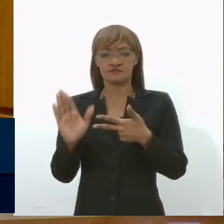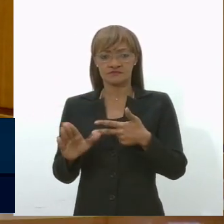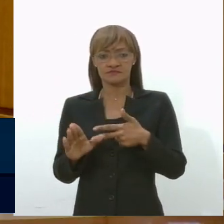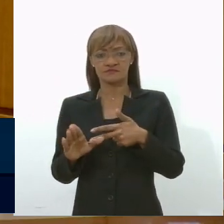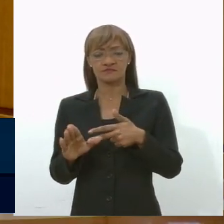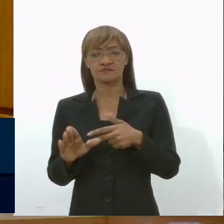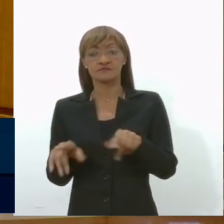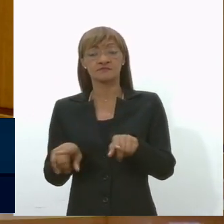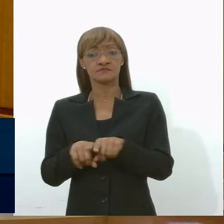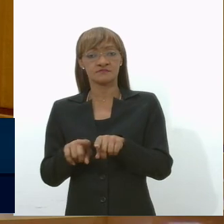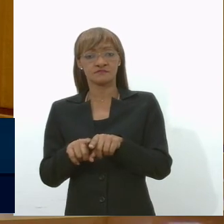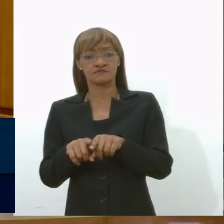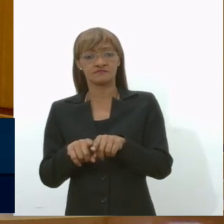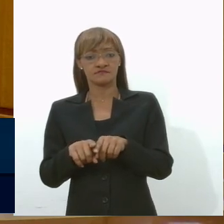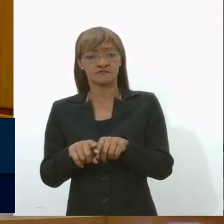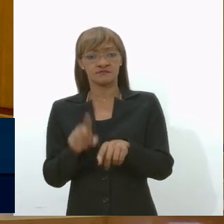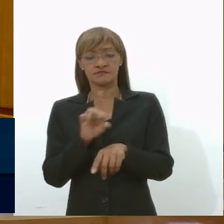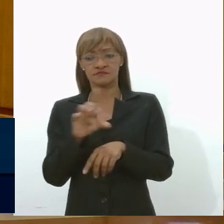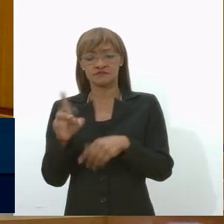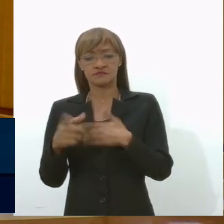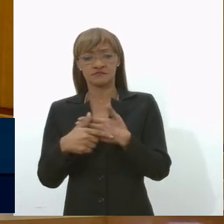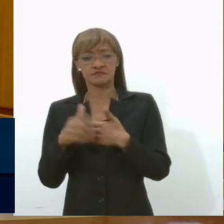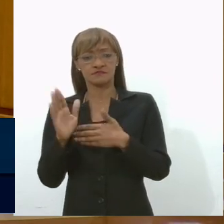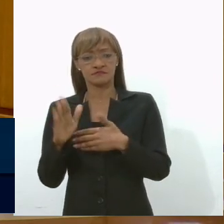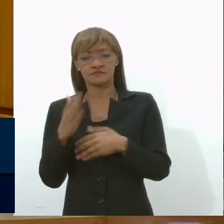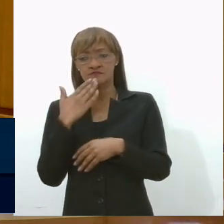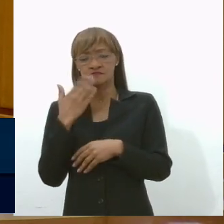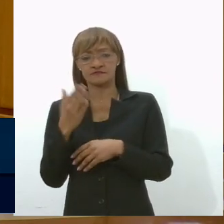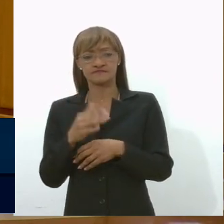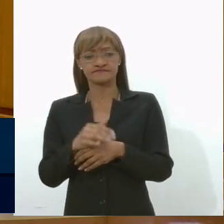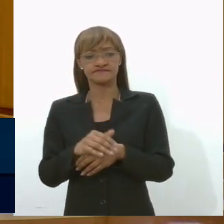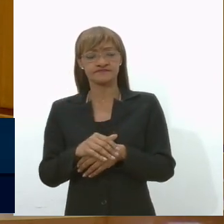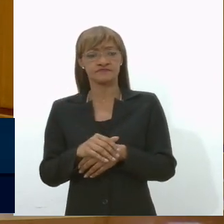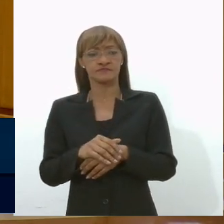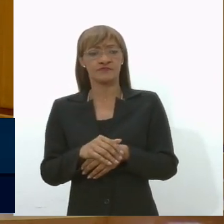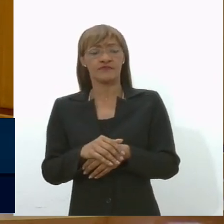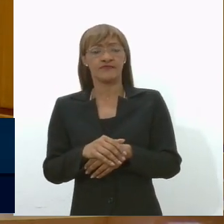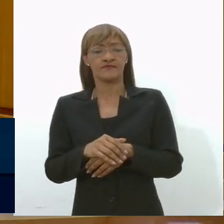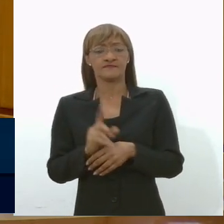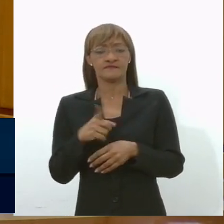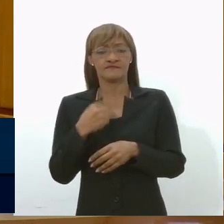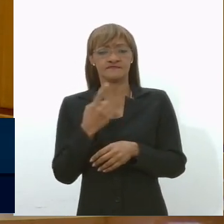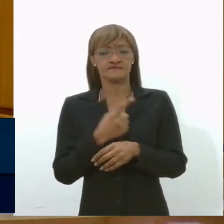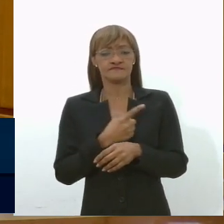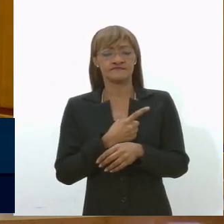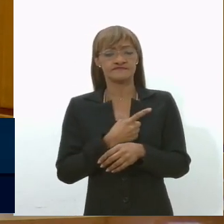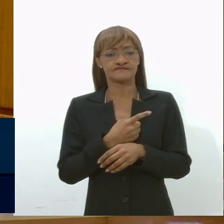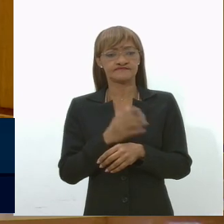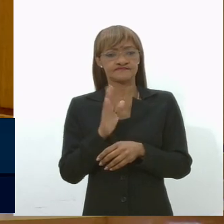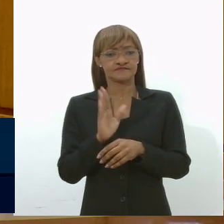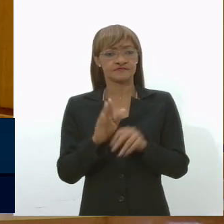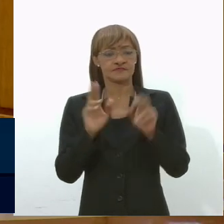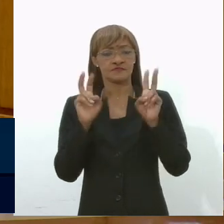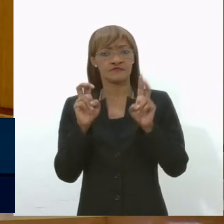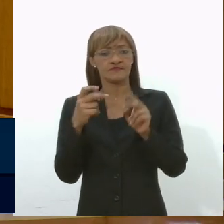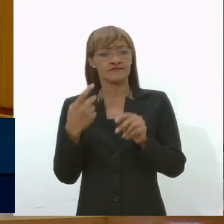os seus. É esse o apelo que faço para que a gente paute, além dos assuntos